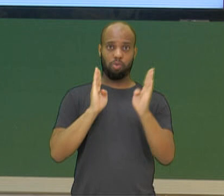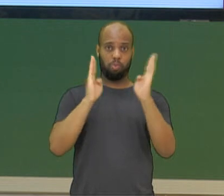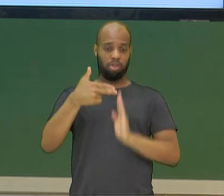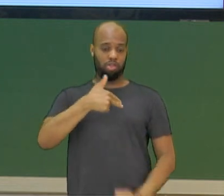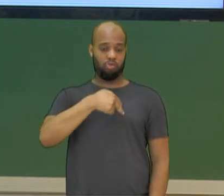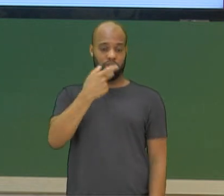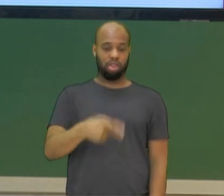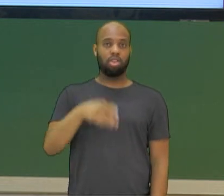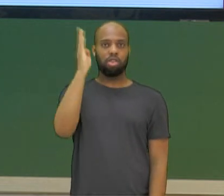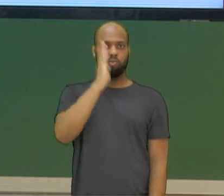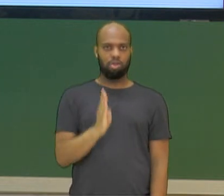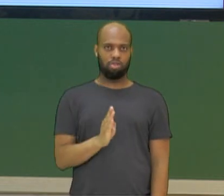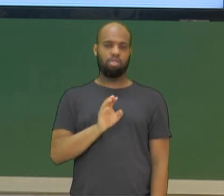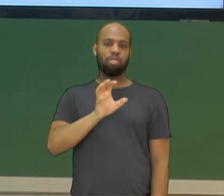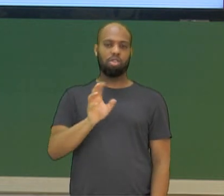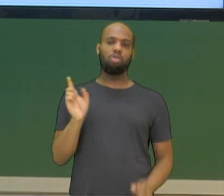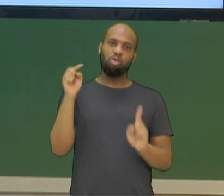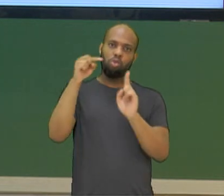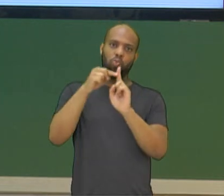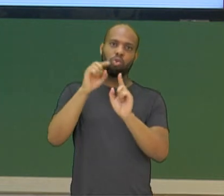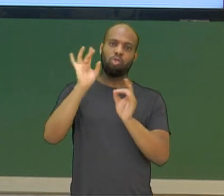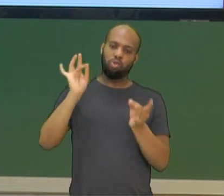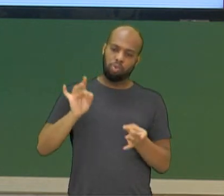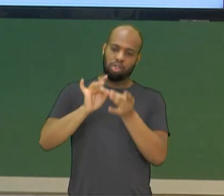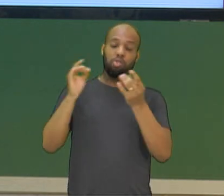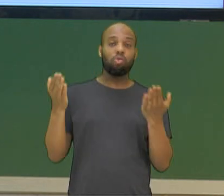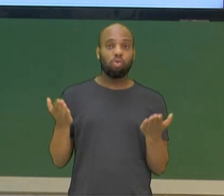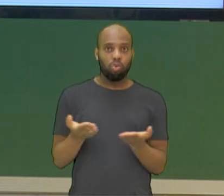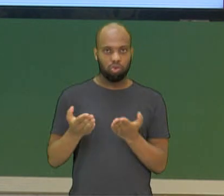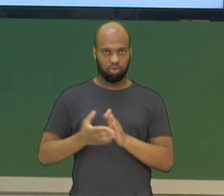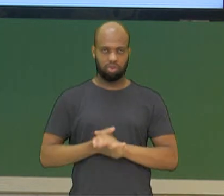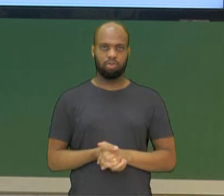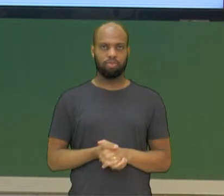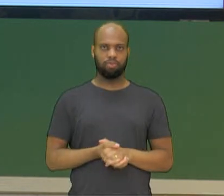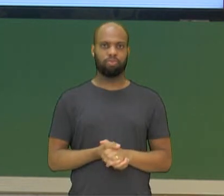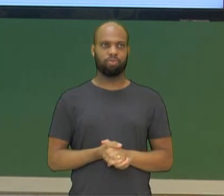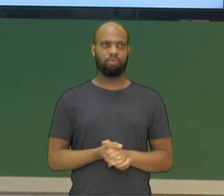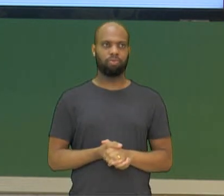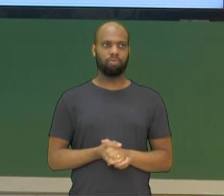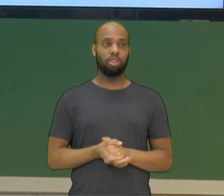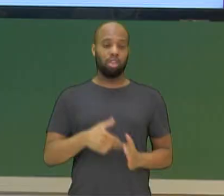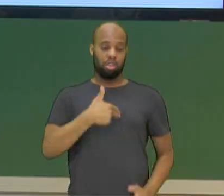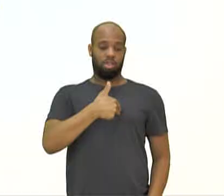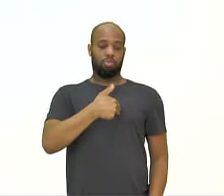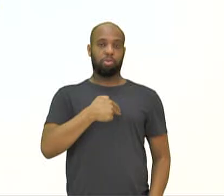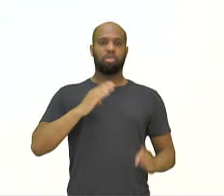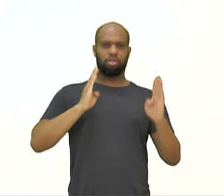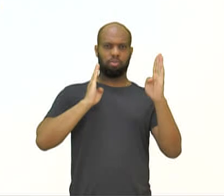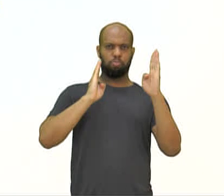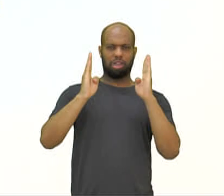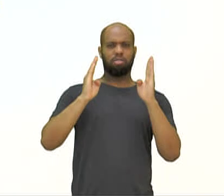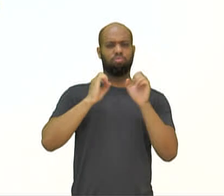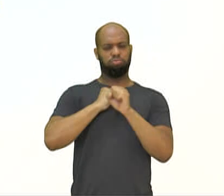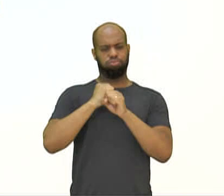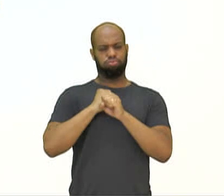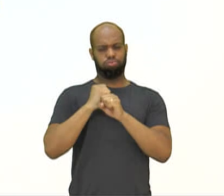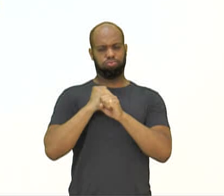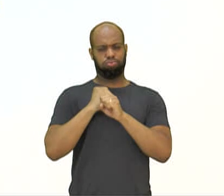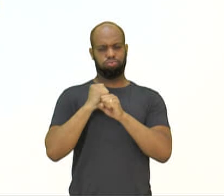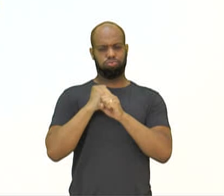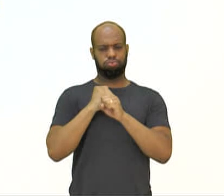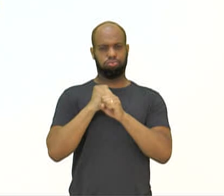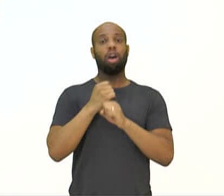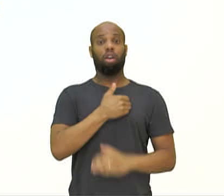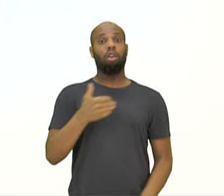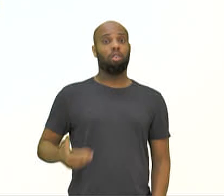para o Brasil. Esse é o nosso objetivo de hoje, tá? Getúlio Vargas, durante anos, esteve à frente do